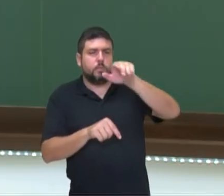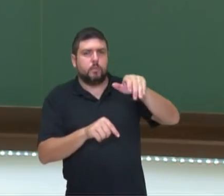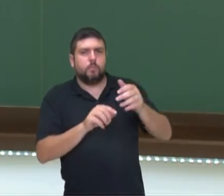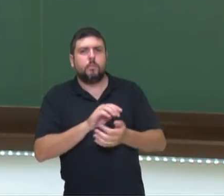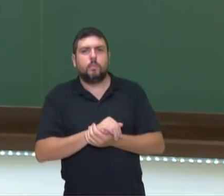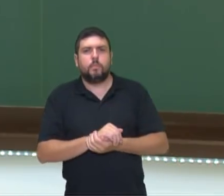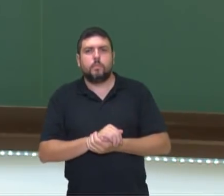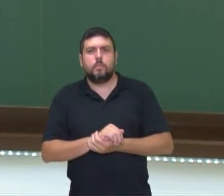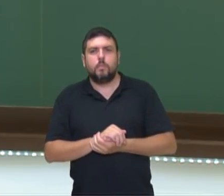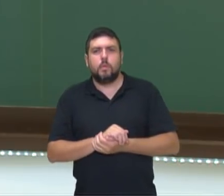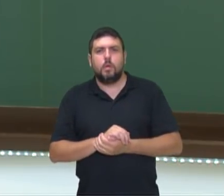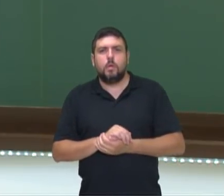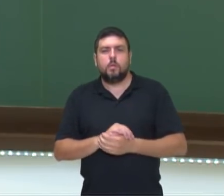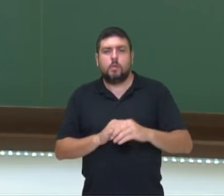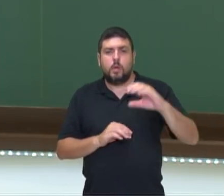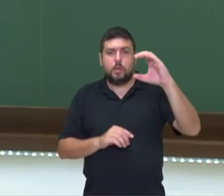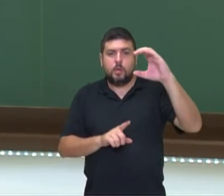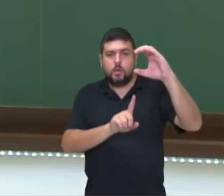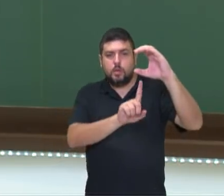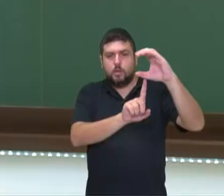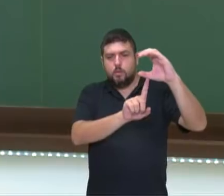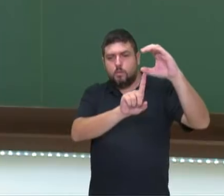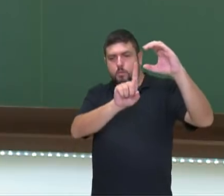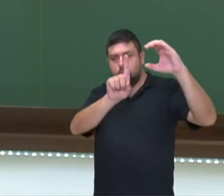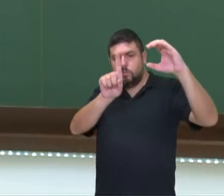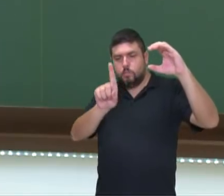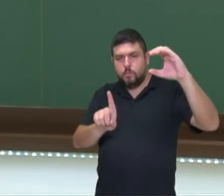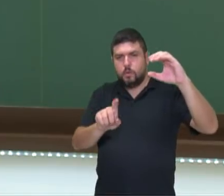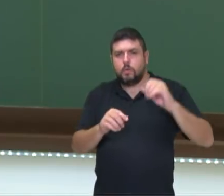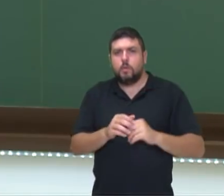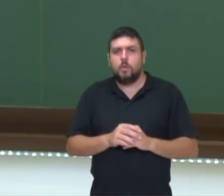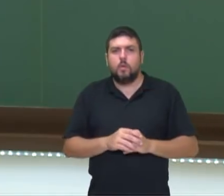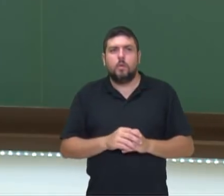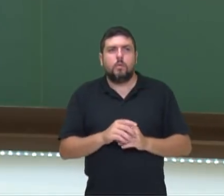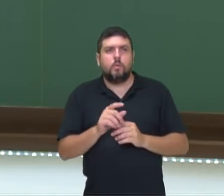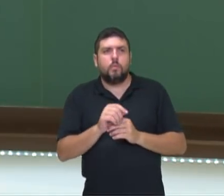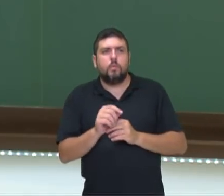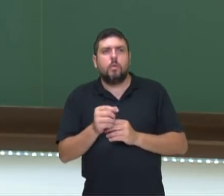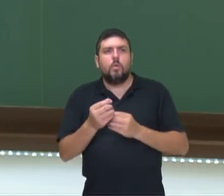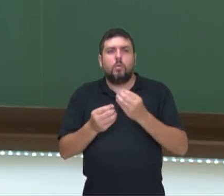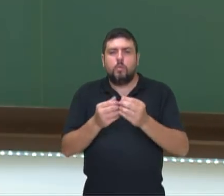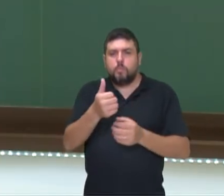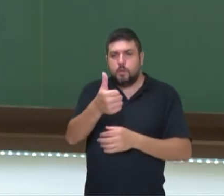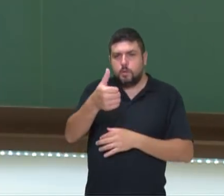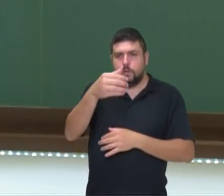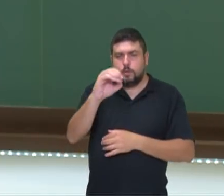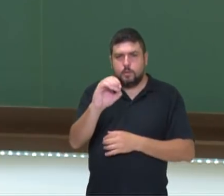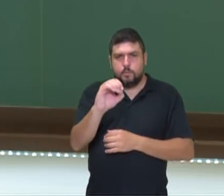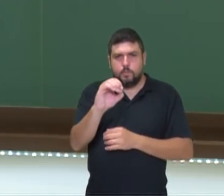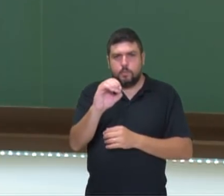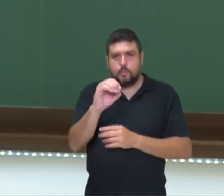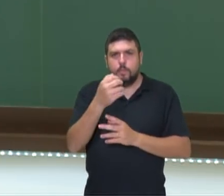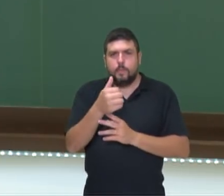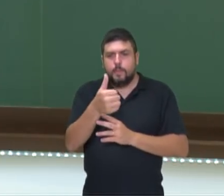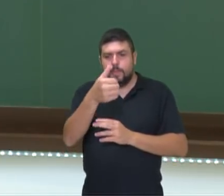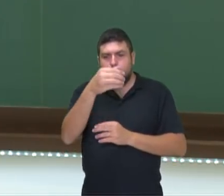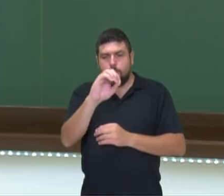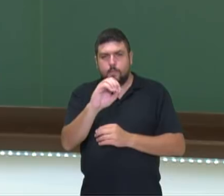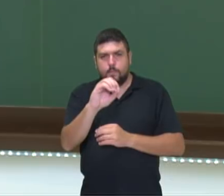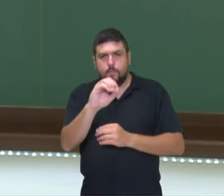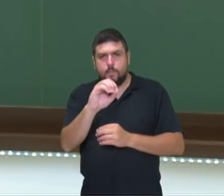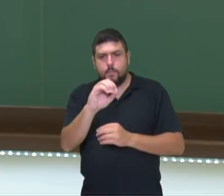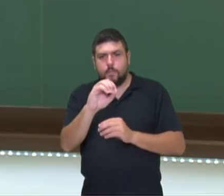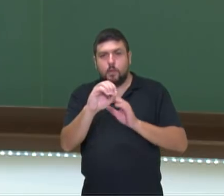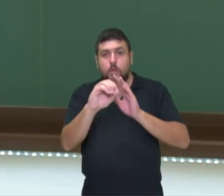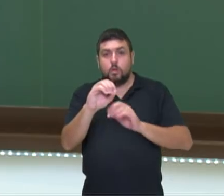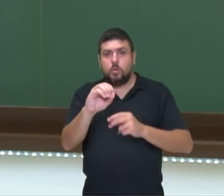aqui, tiro uma centena, vira uma centena aqui, né? 2 menos 1 dá 1. E aqui virou 10 dezenas. 10